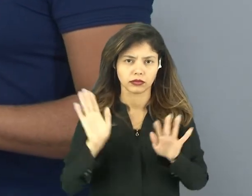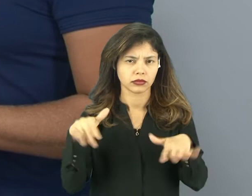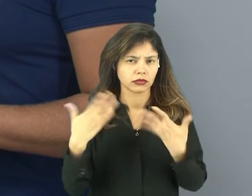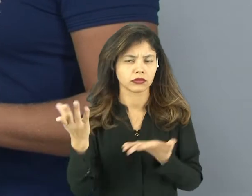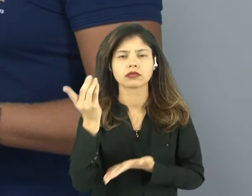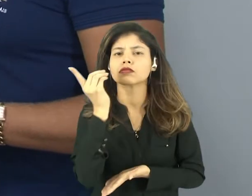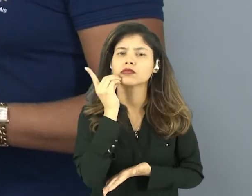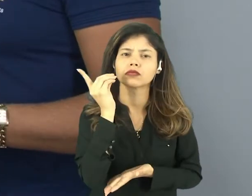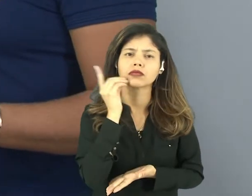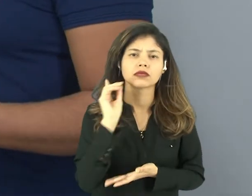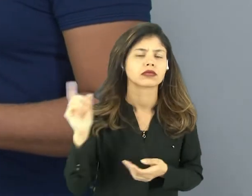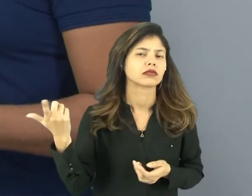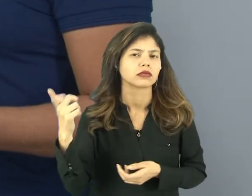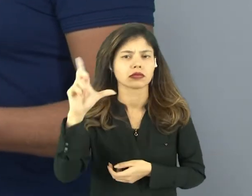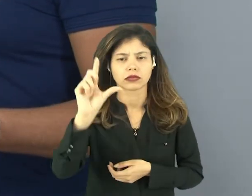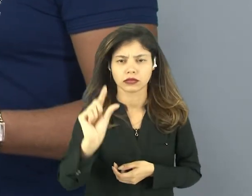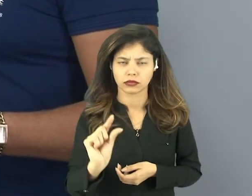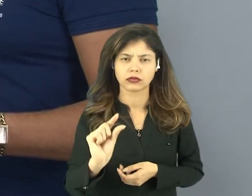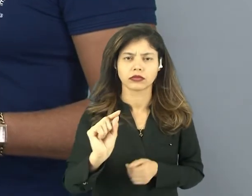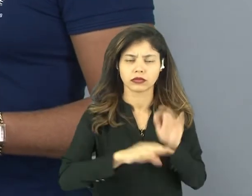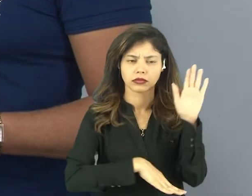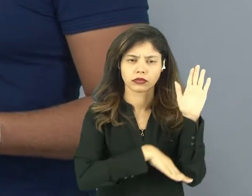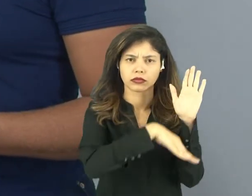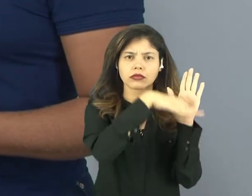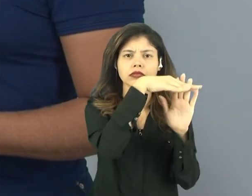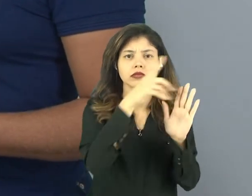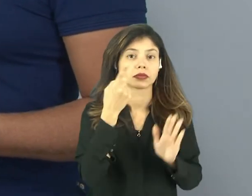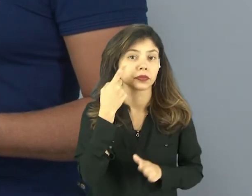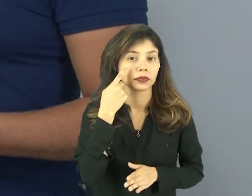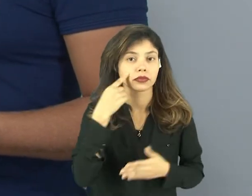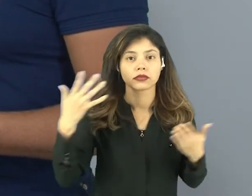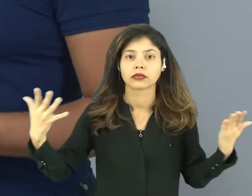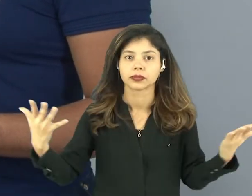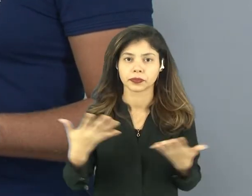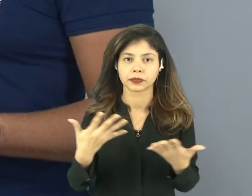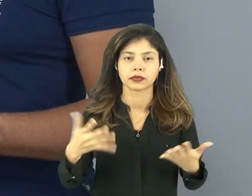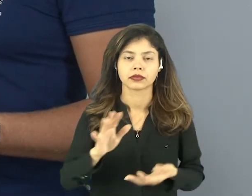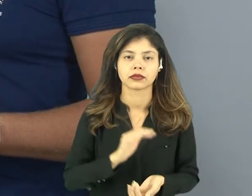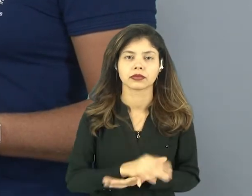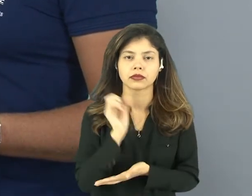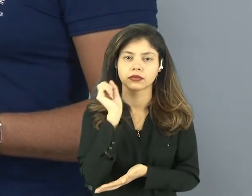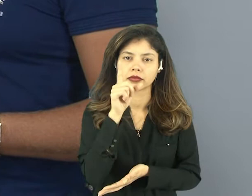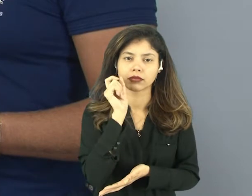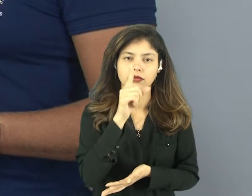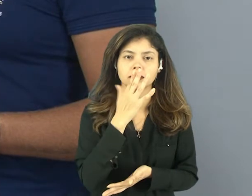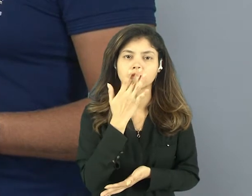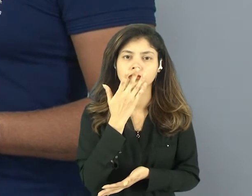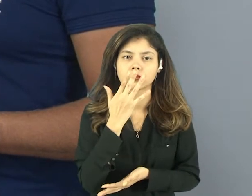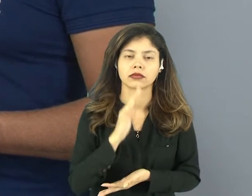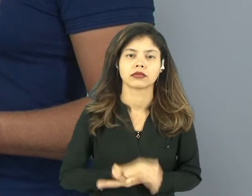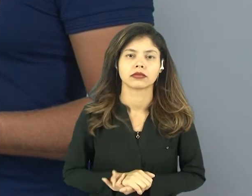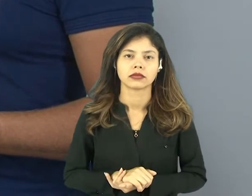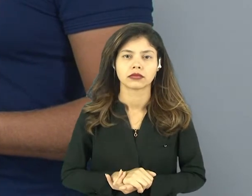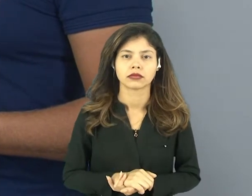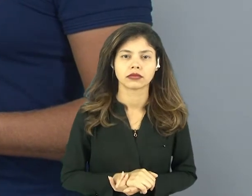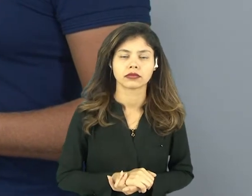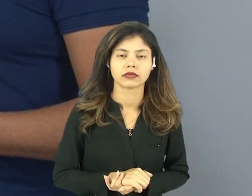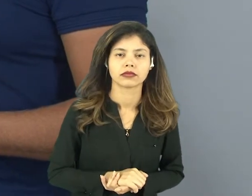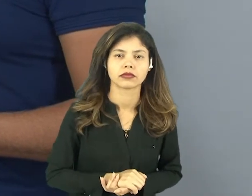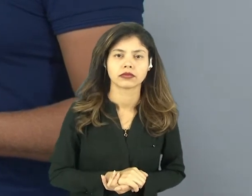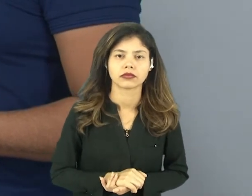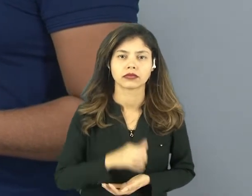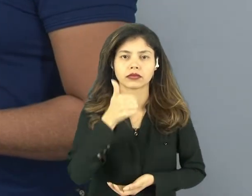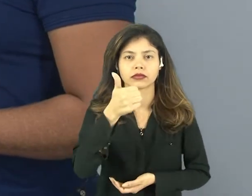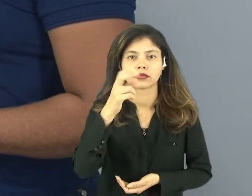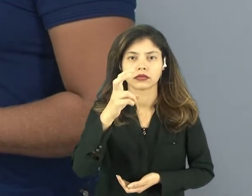dia ocorreu a menor temperatura? Vamos olhar agora para o gráfico azul, a cor azul, né?